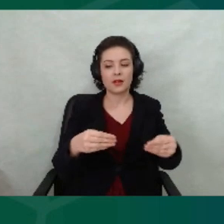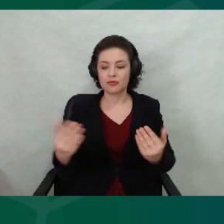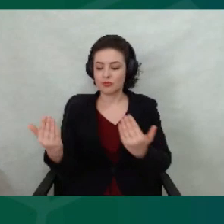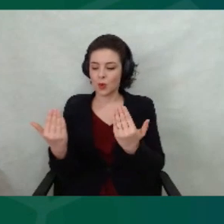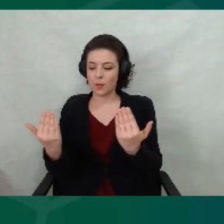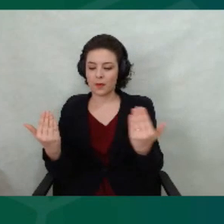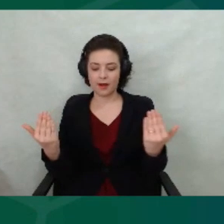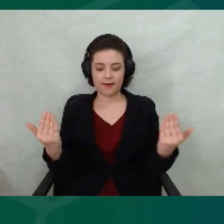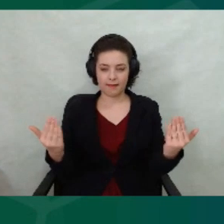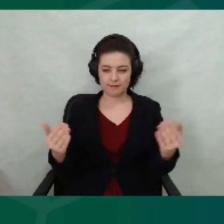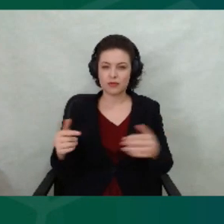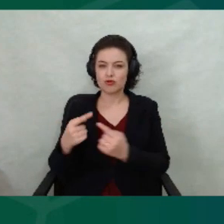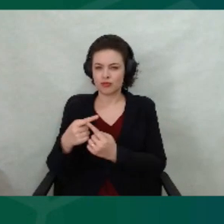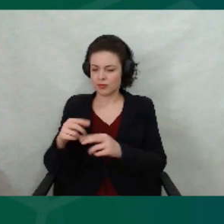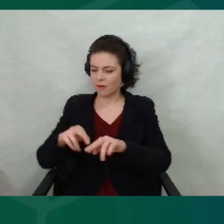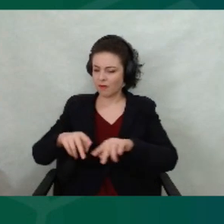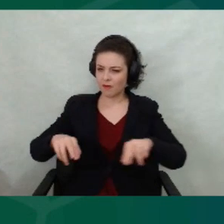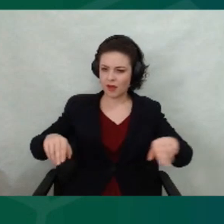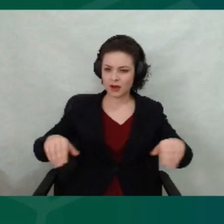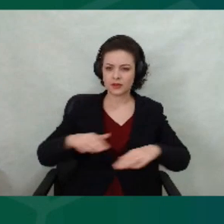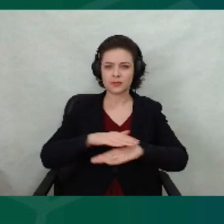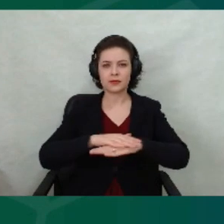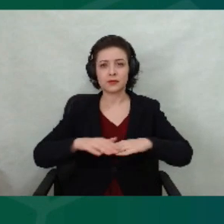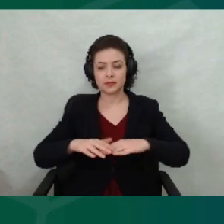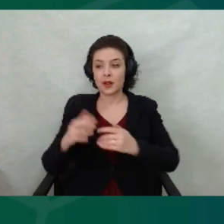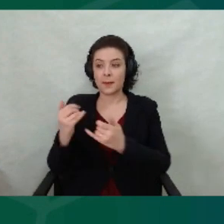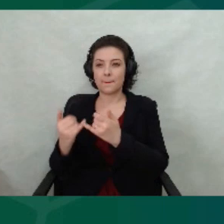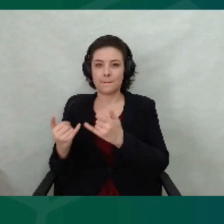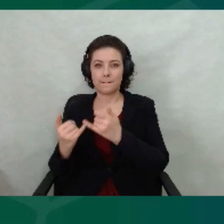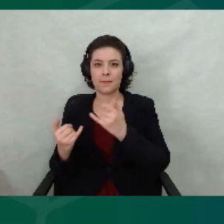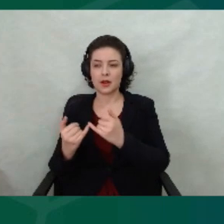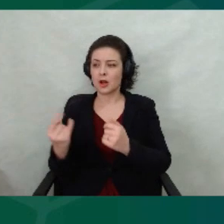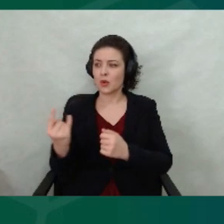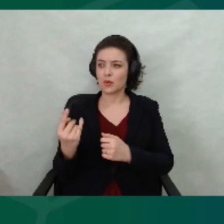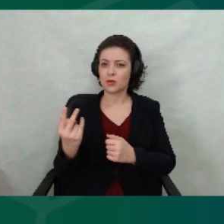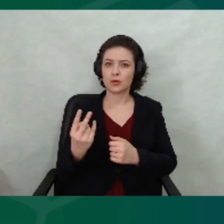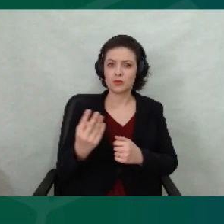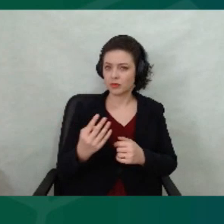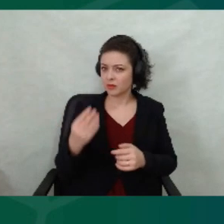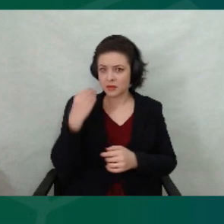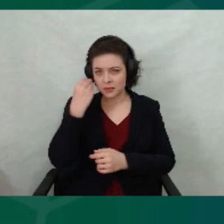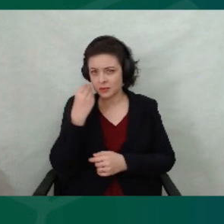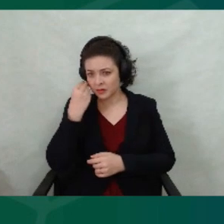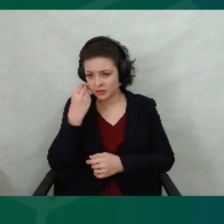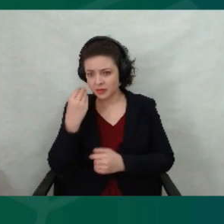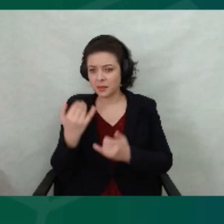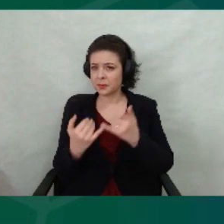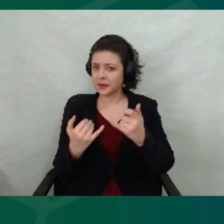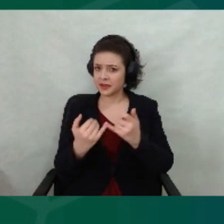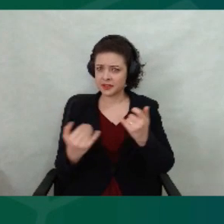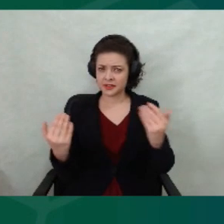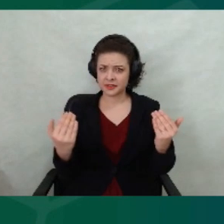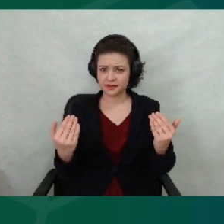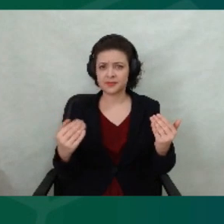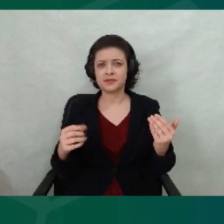que a estabilidade do SARS-CoV-2 foi semelhante ao SARS-CoV-1 sob circunstâncias experimentais testadas, né? E aí,